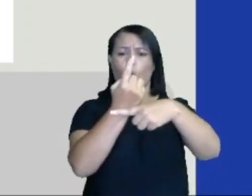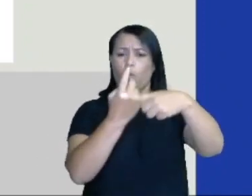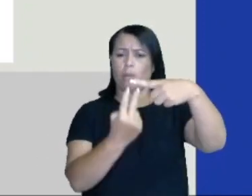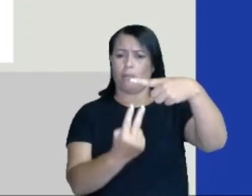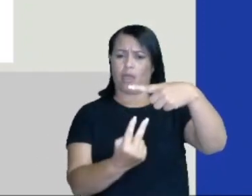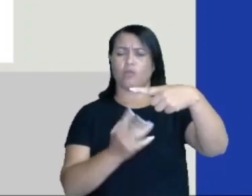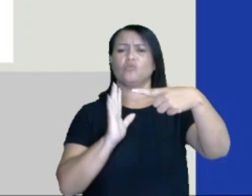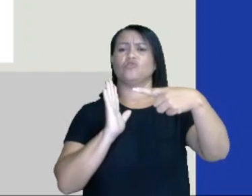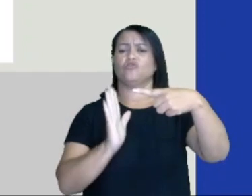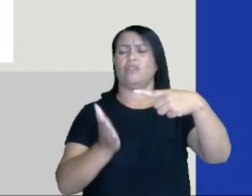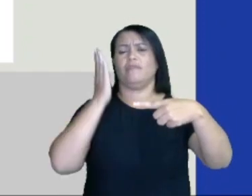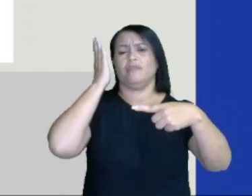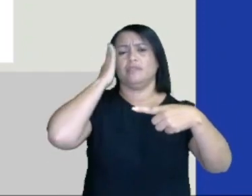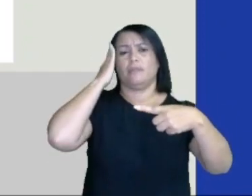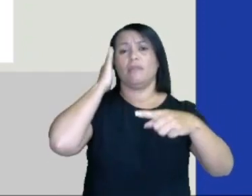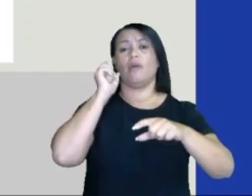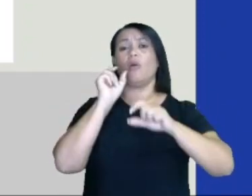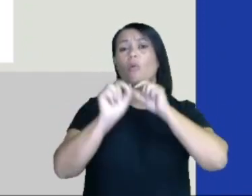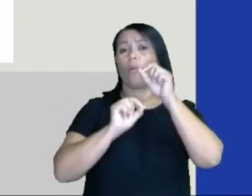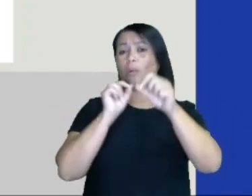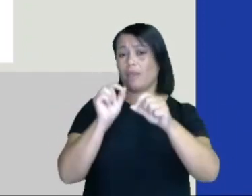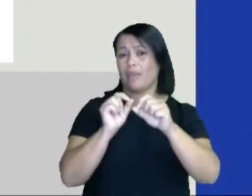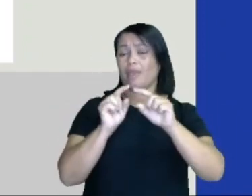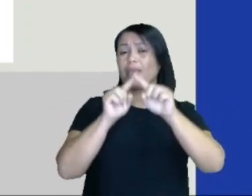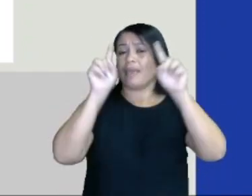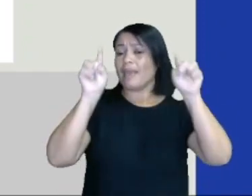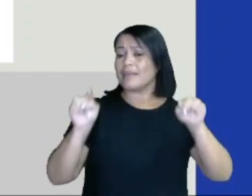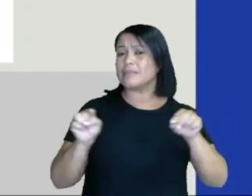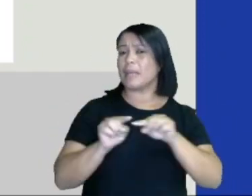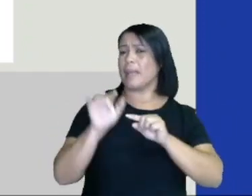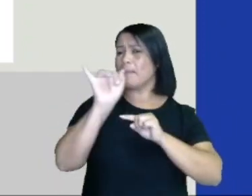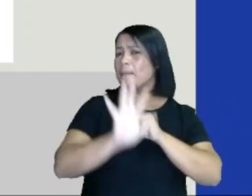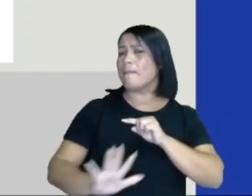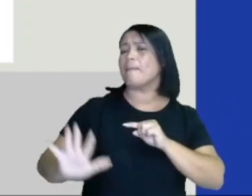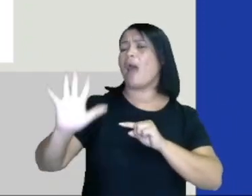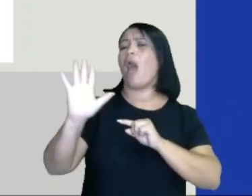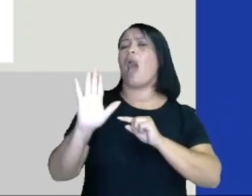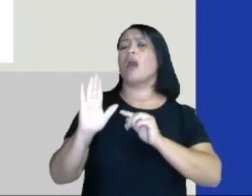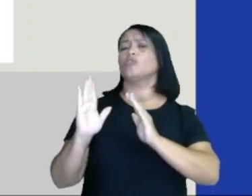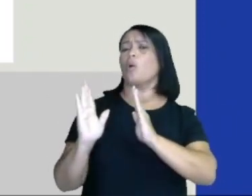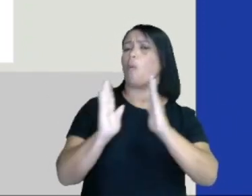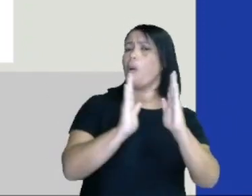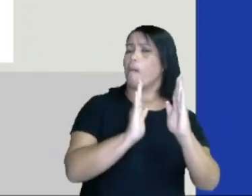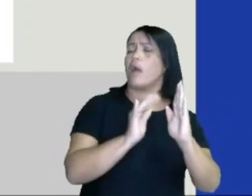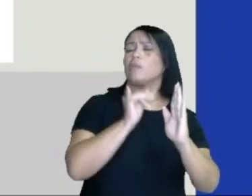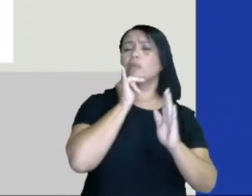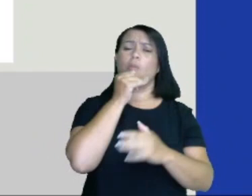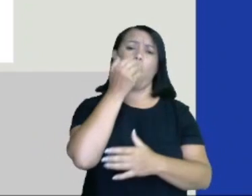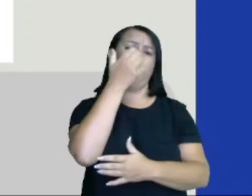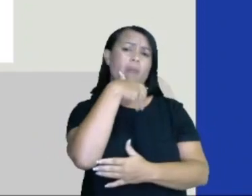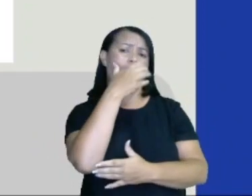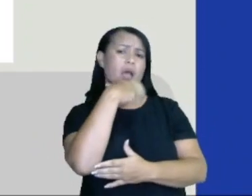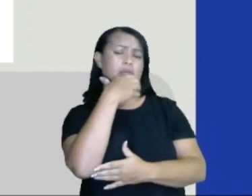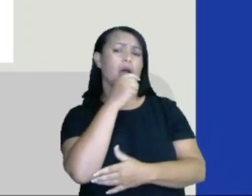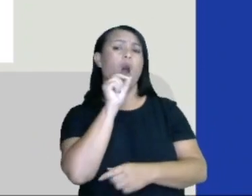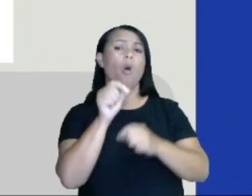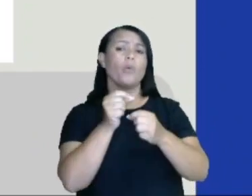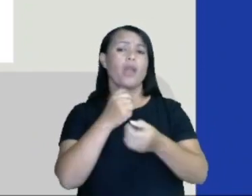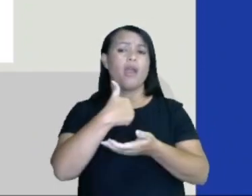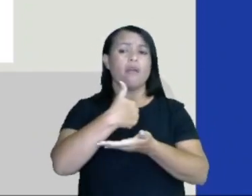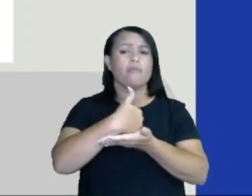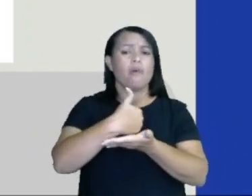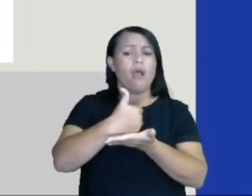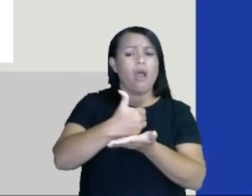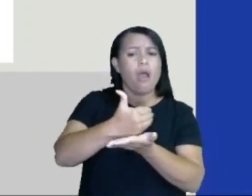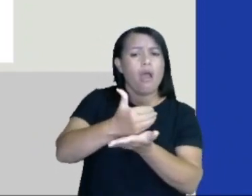1,5, você vai saber que essa figura ou uma parte ou uma maçã, ela foi